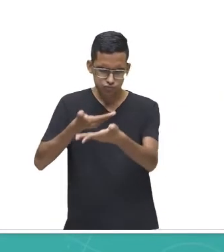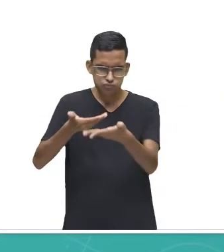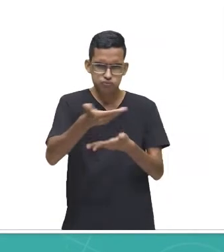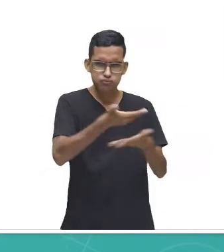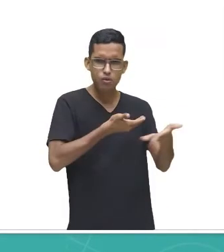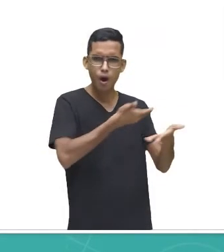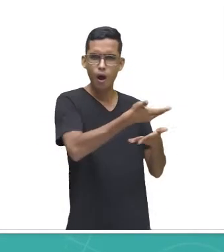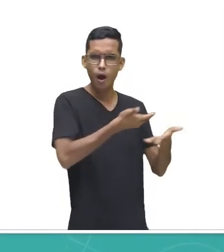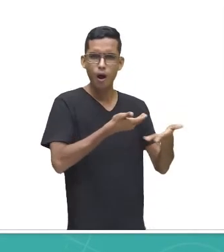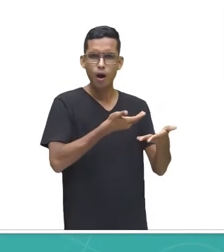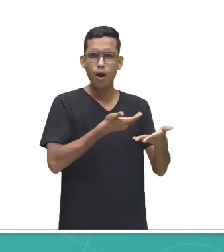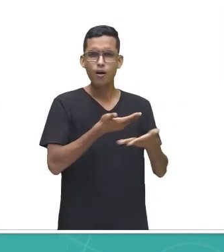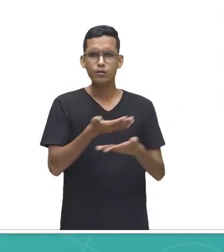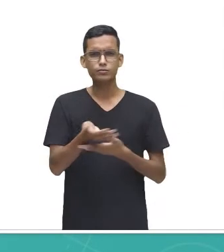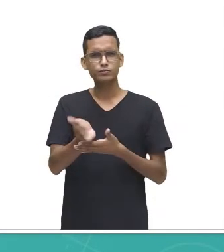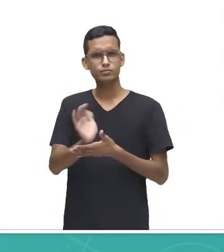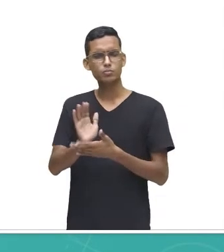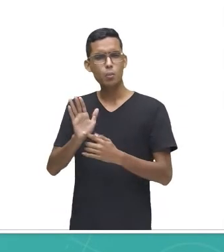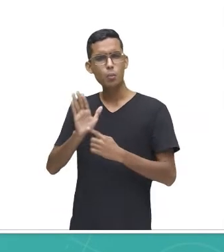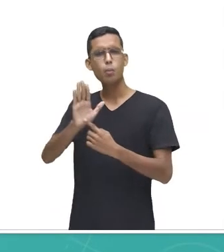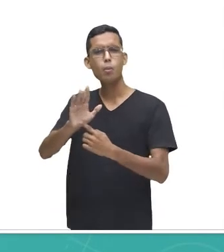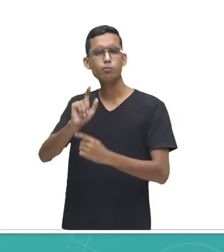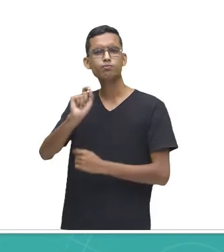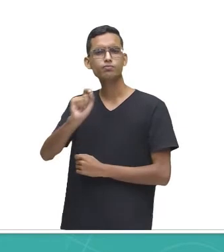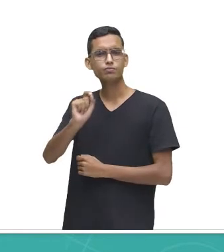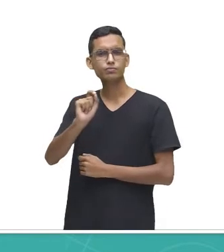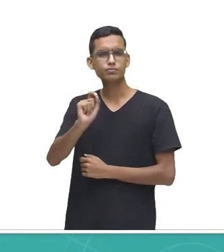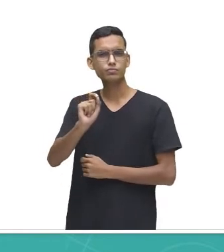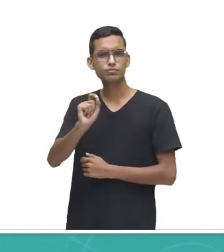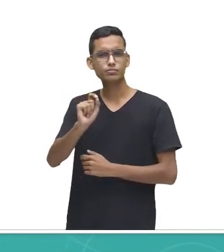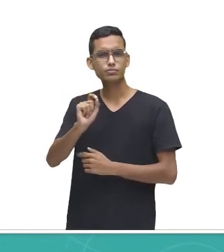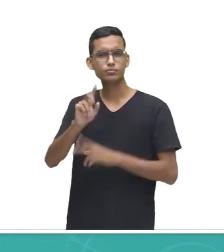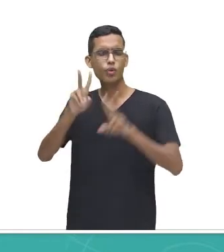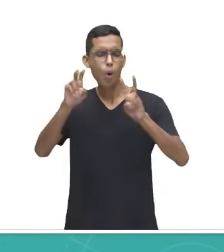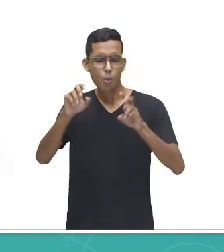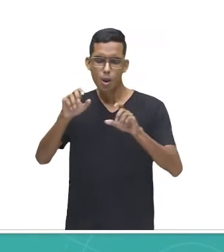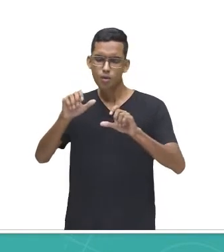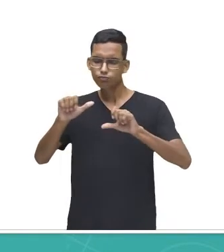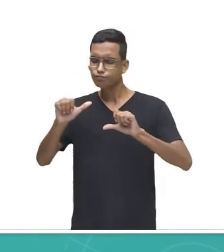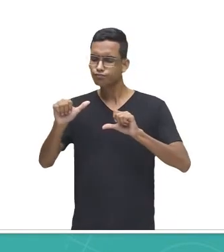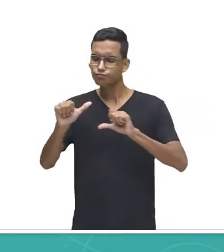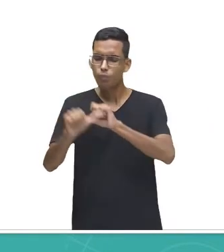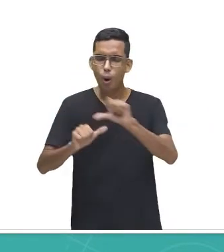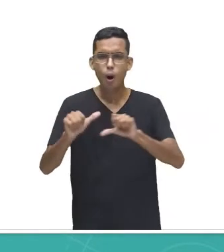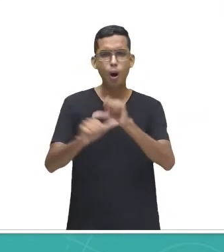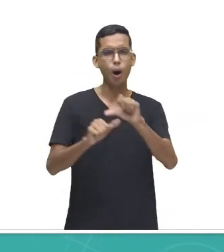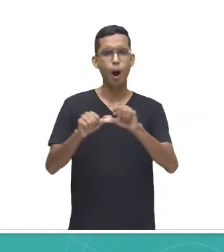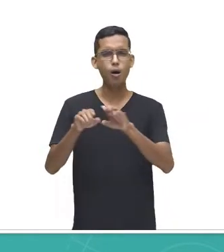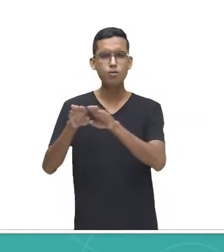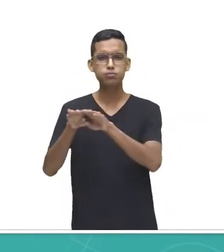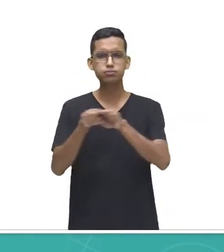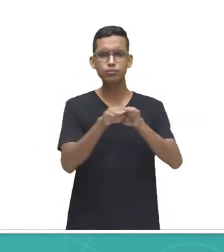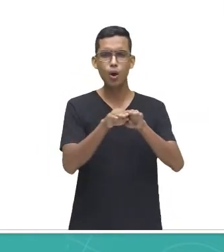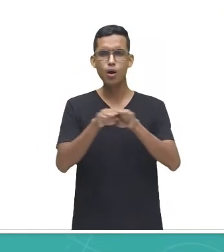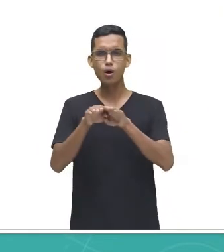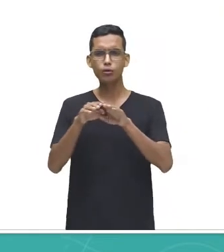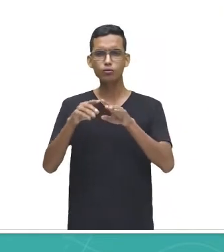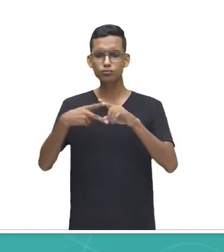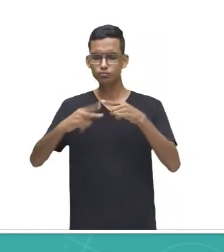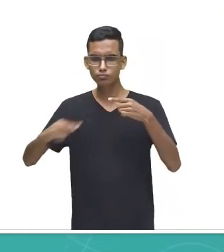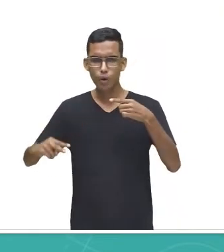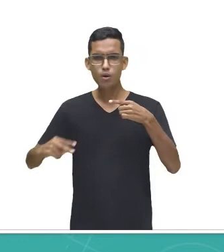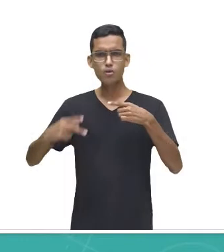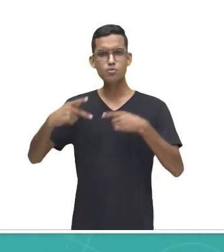enfatizaram simplesmente a mudança de um paradigma simplesmente mitológico, de